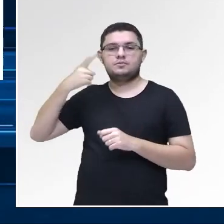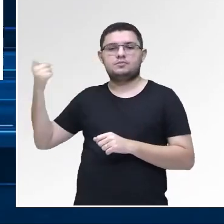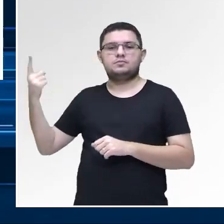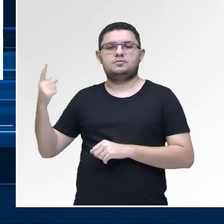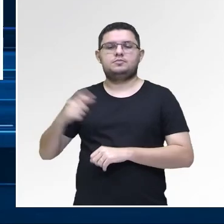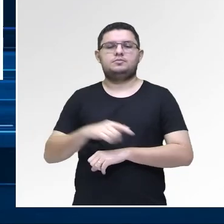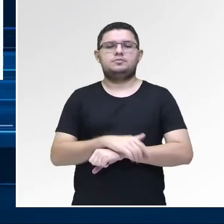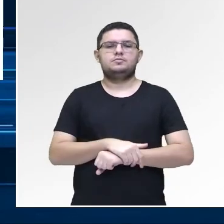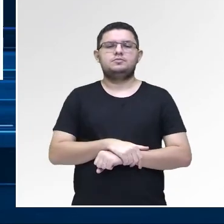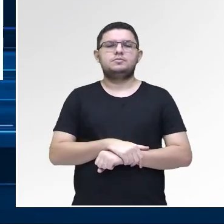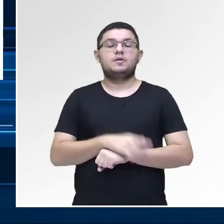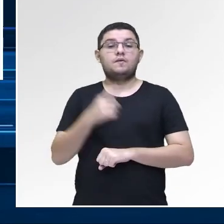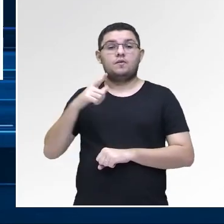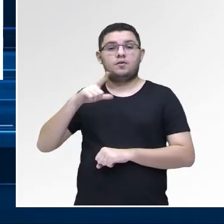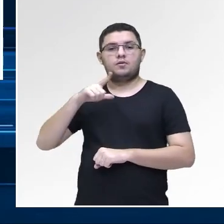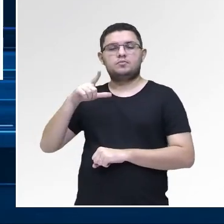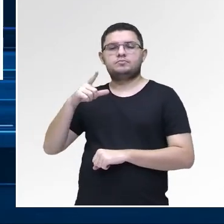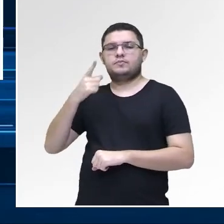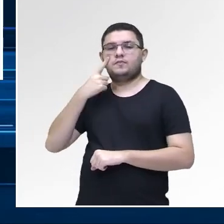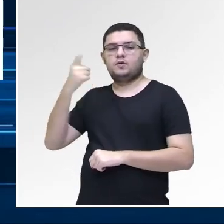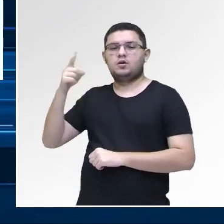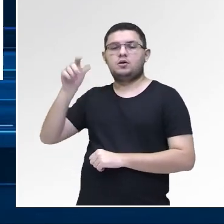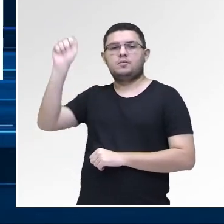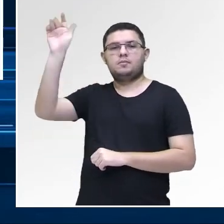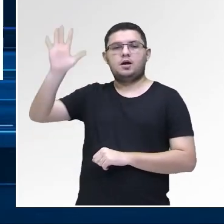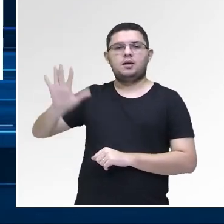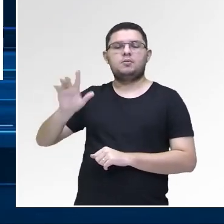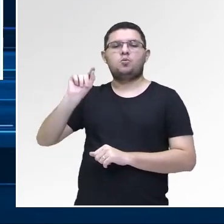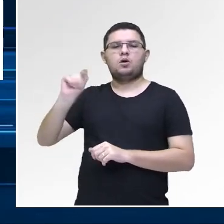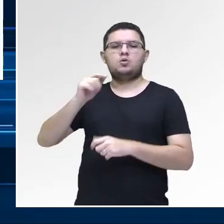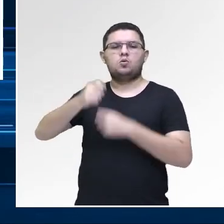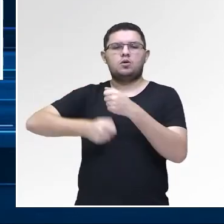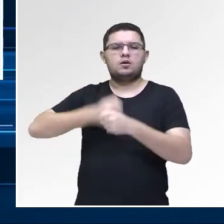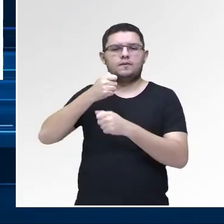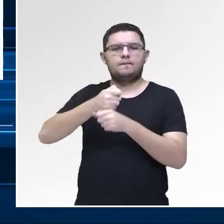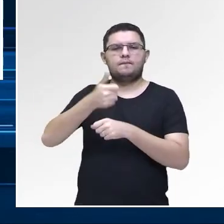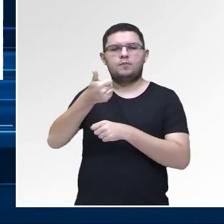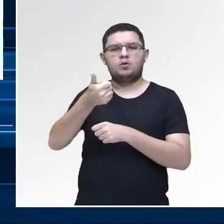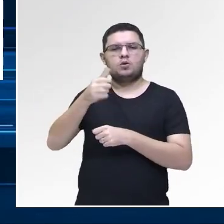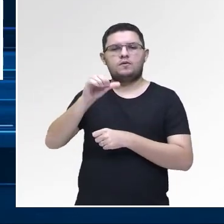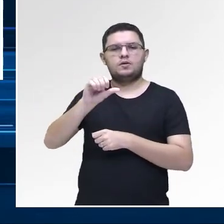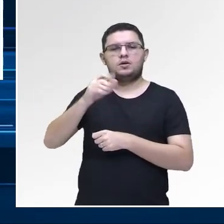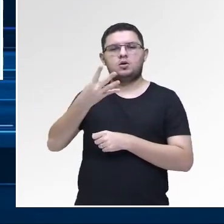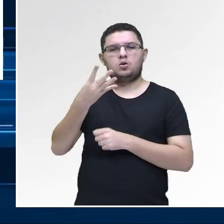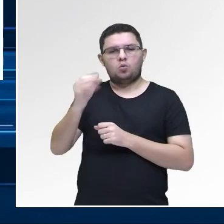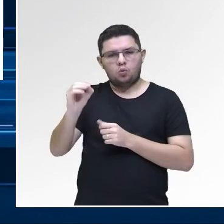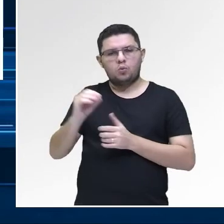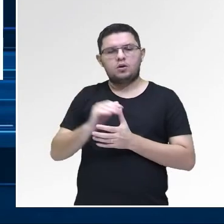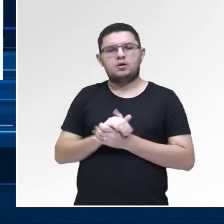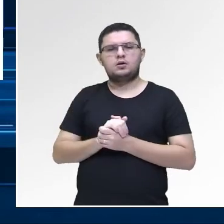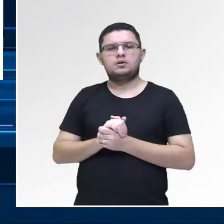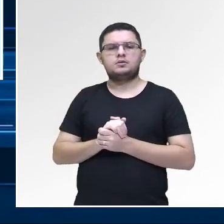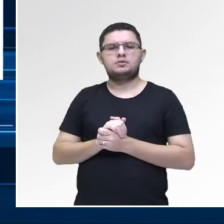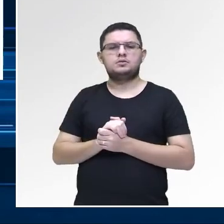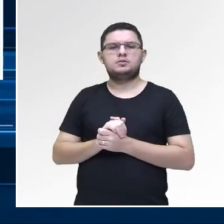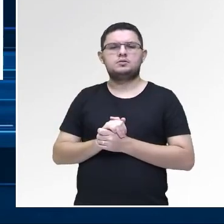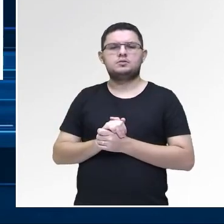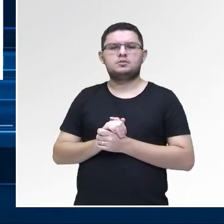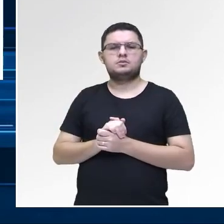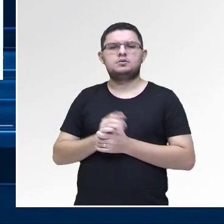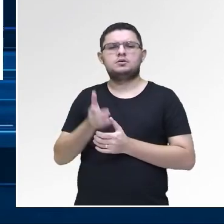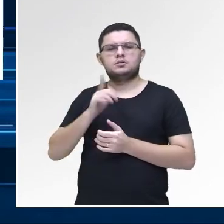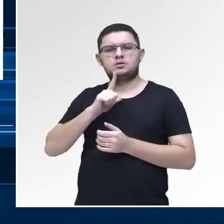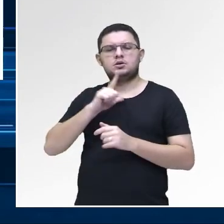Então, gente, nesse mapa de 1940, nós temos aí, ó, cidades com mais de 100